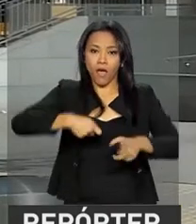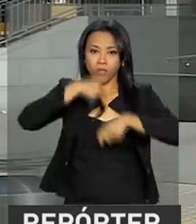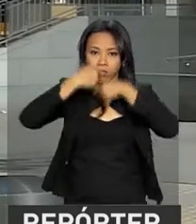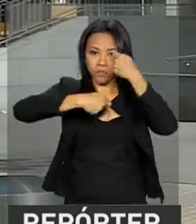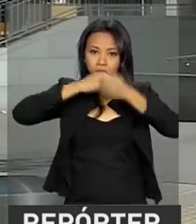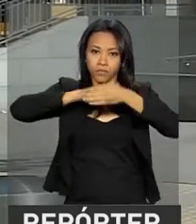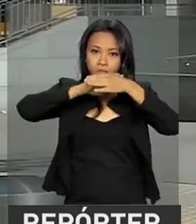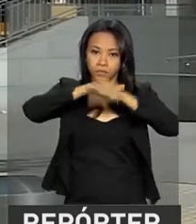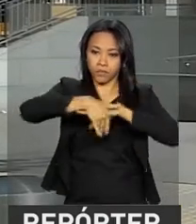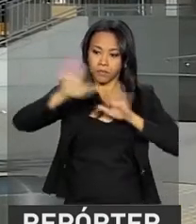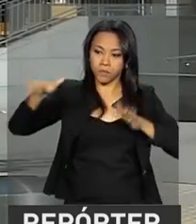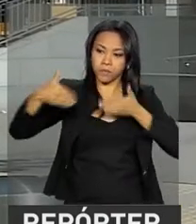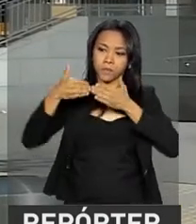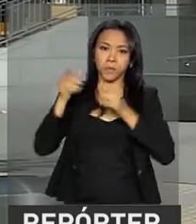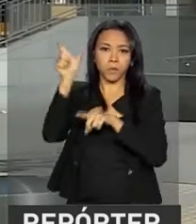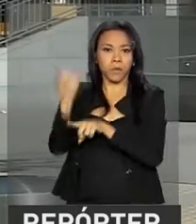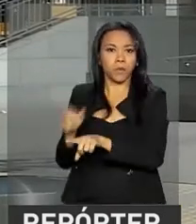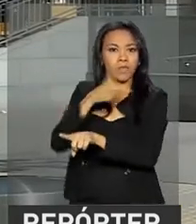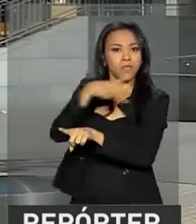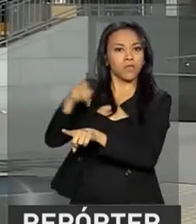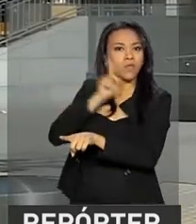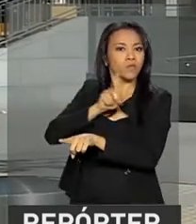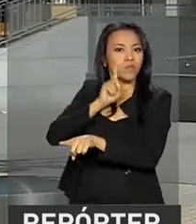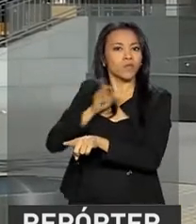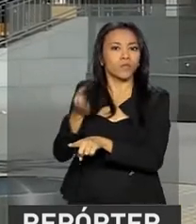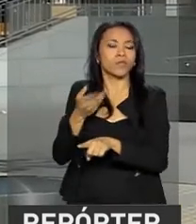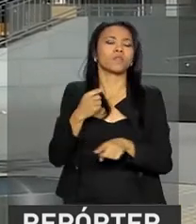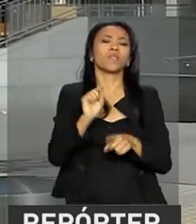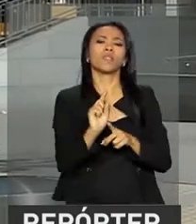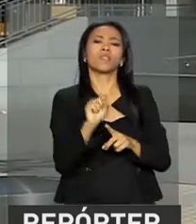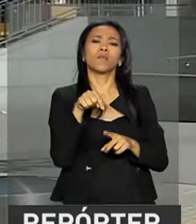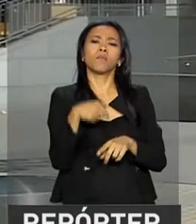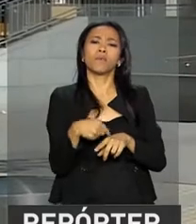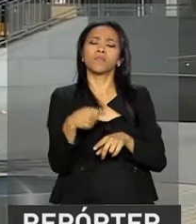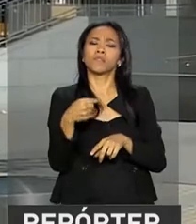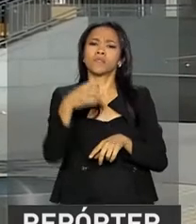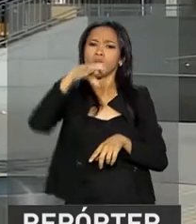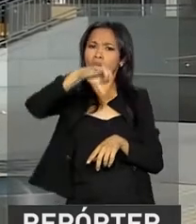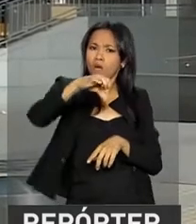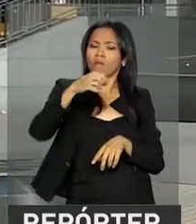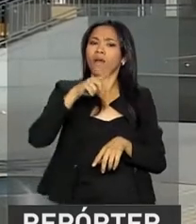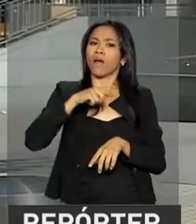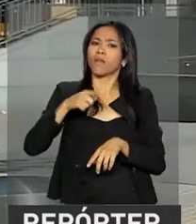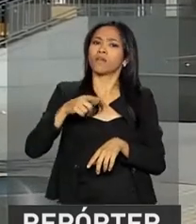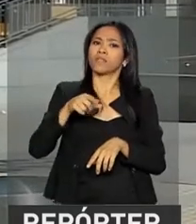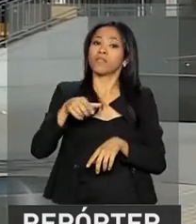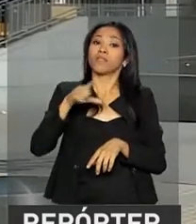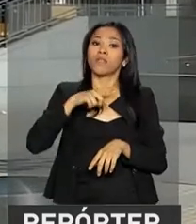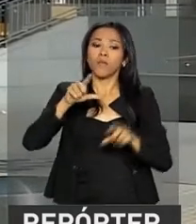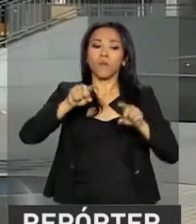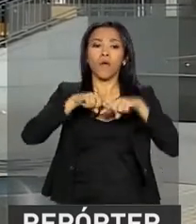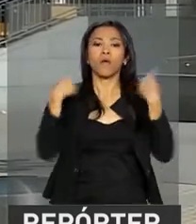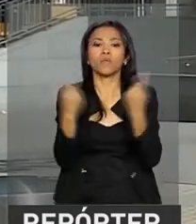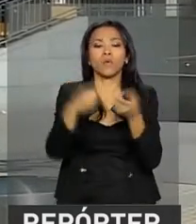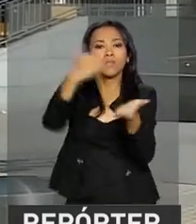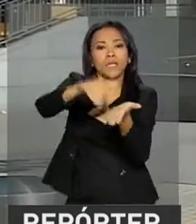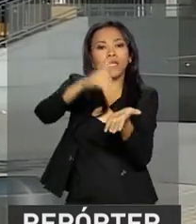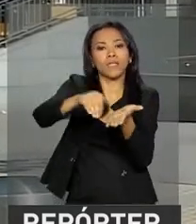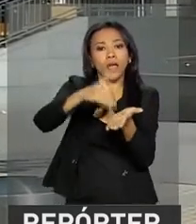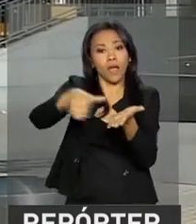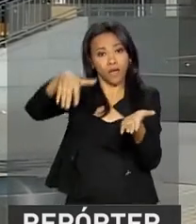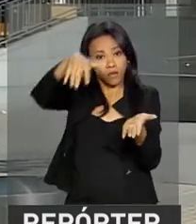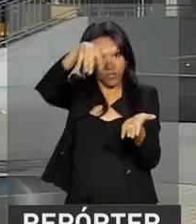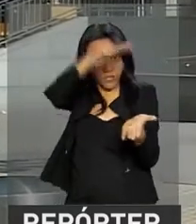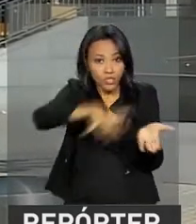Estados Unidos, Donald Trump. No dia seguinte, pouco antes das 9, ele se reúne com o secretário-geral da Organização das Nações Unidas,